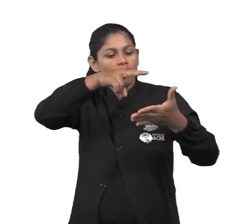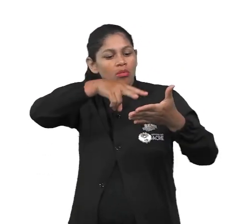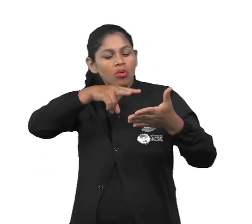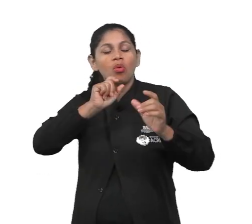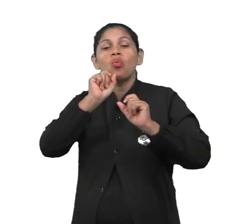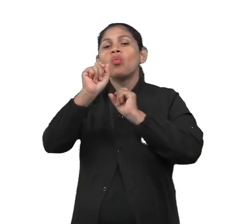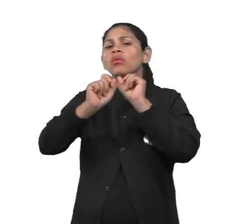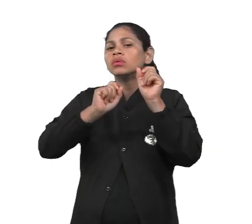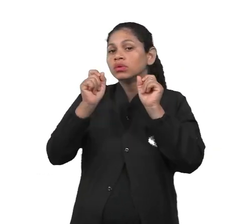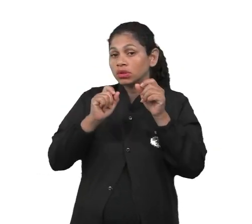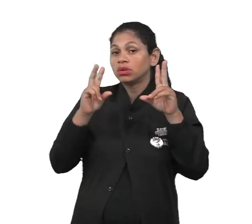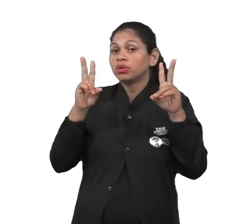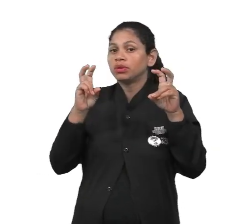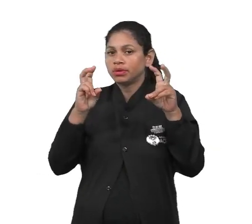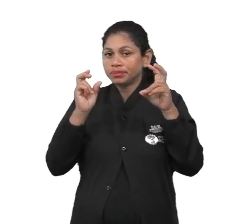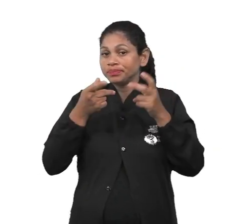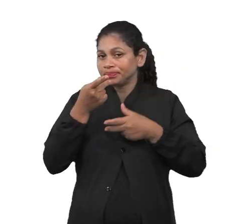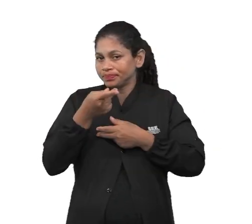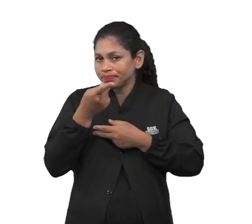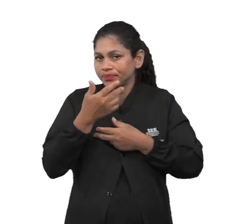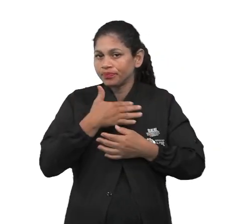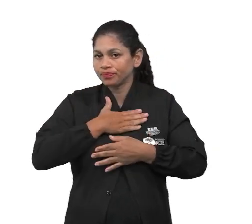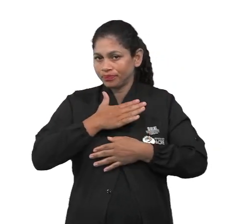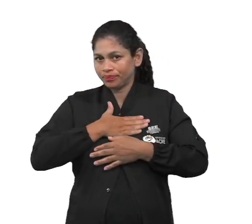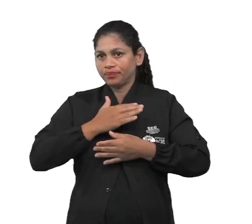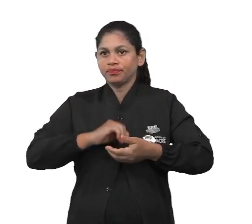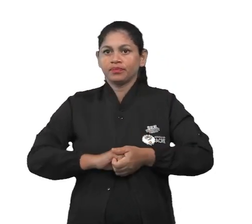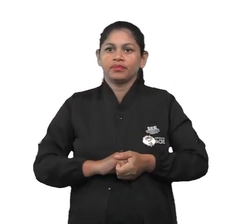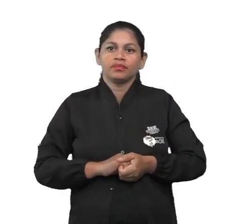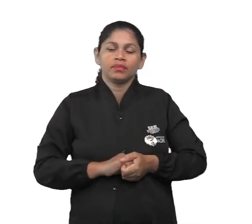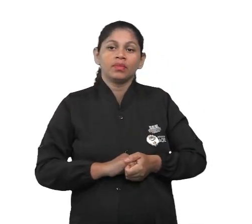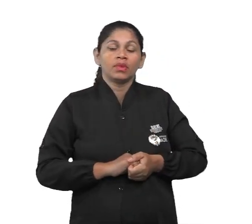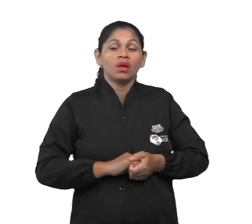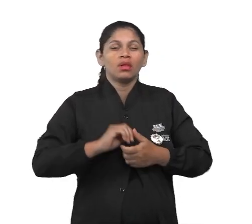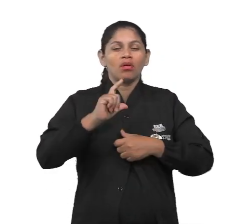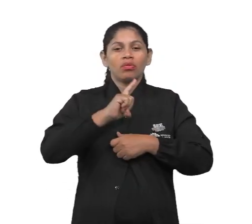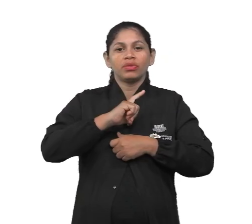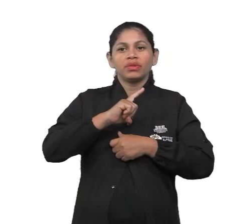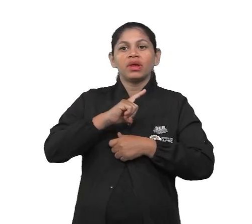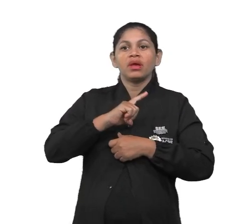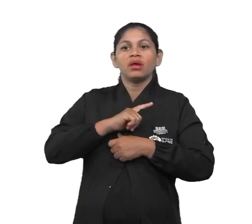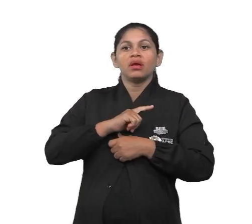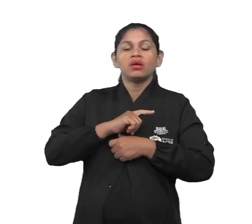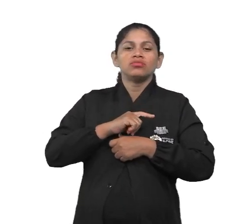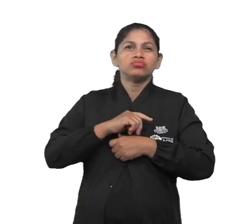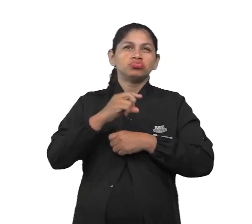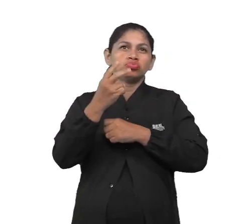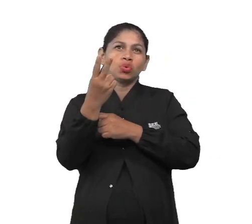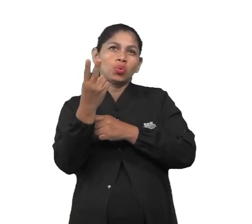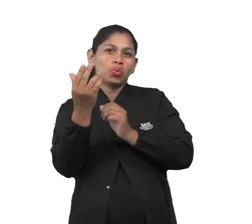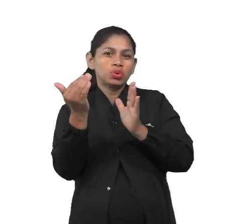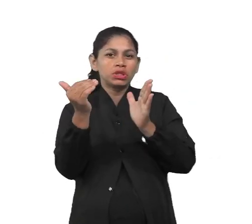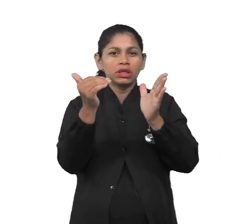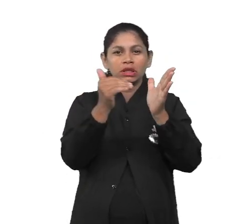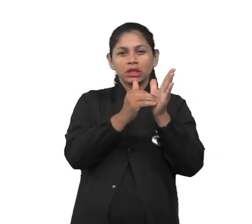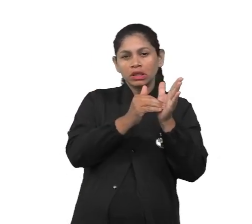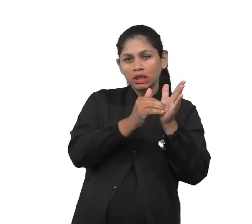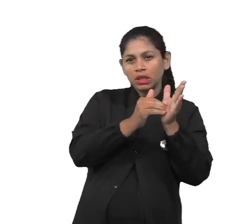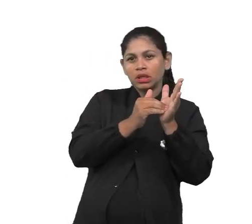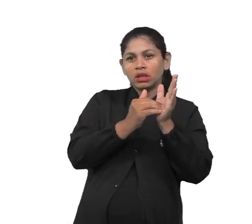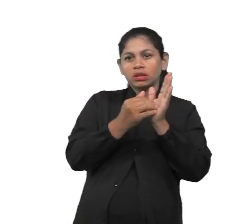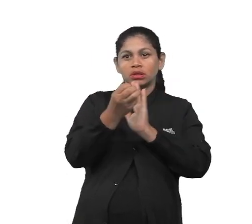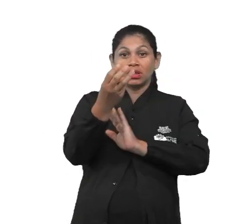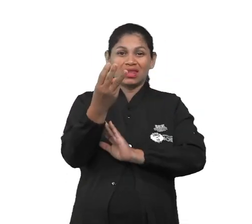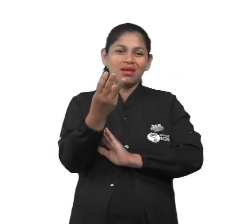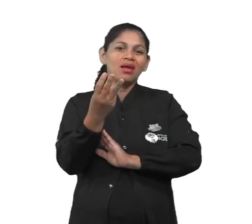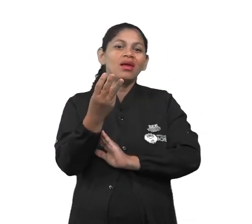que eu vou falar. Esse período, pessoal, vai ter de 2 a 3 linhas. Vamos colocar 2 linhas para não estender tanto, né? Já